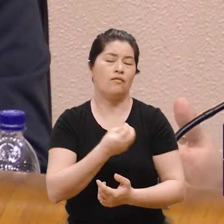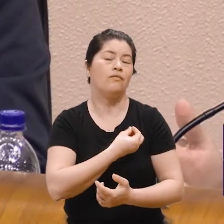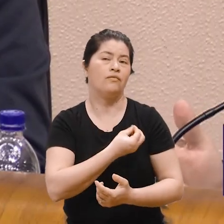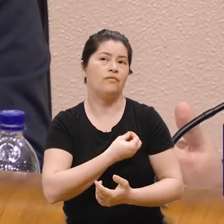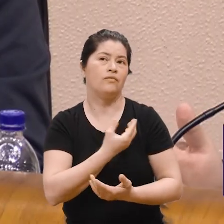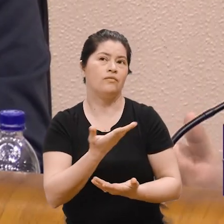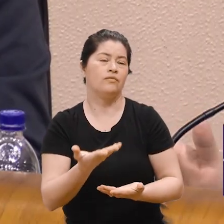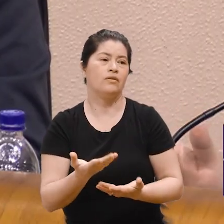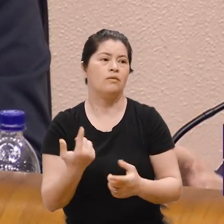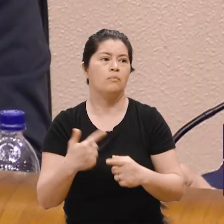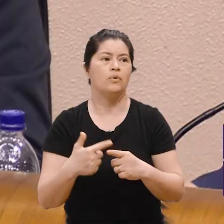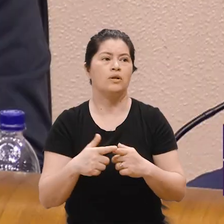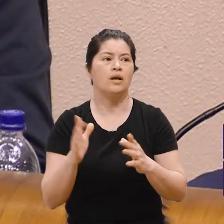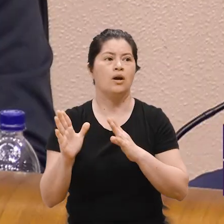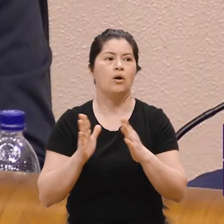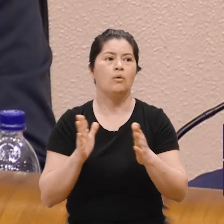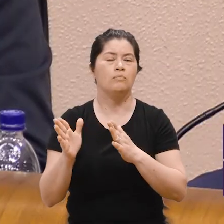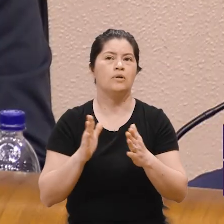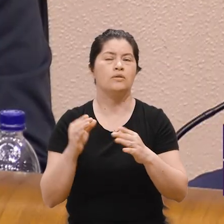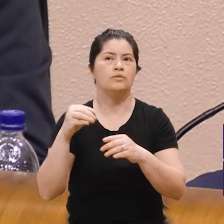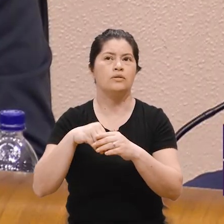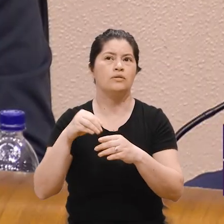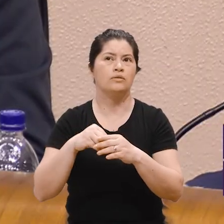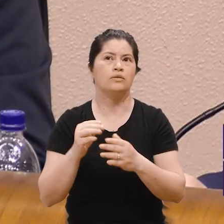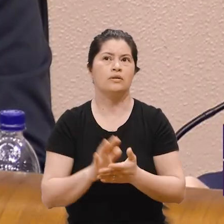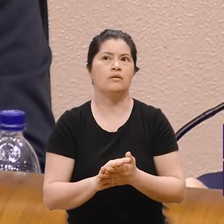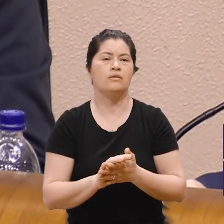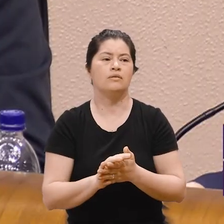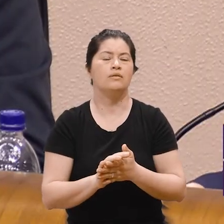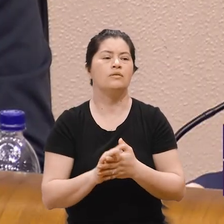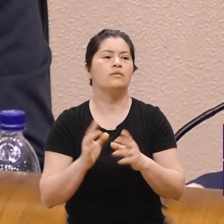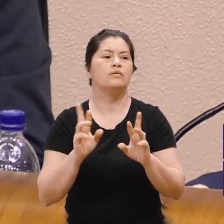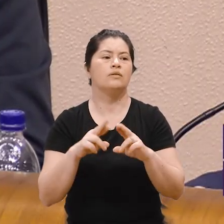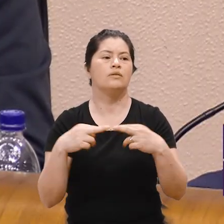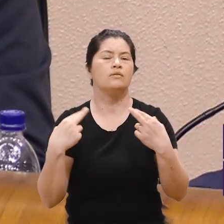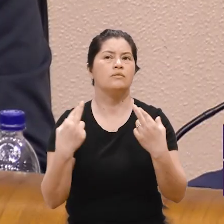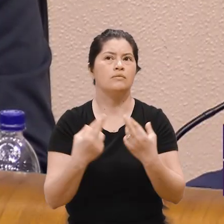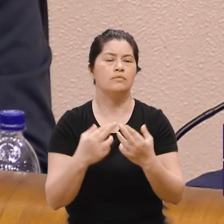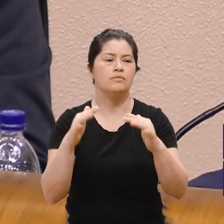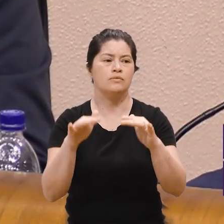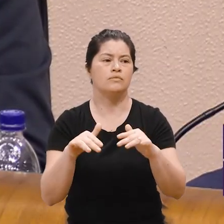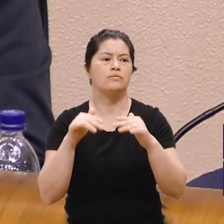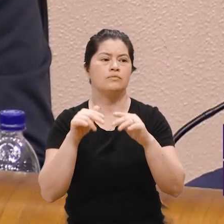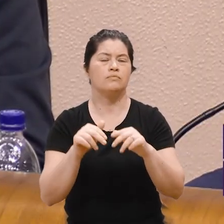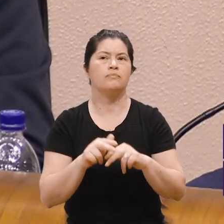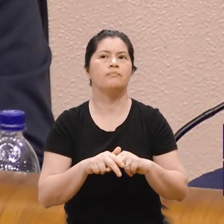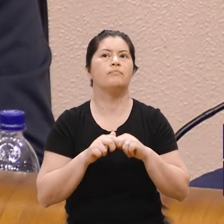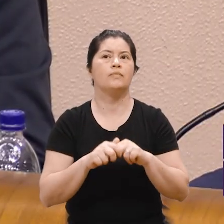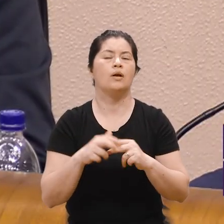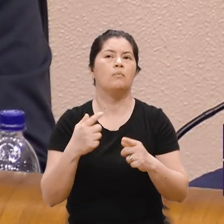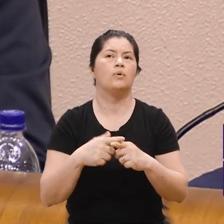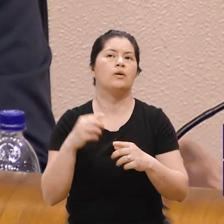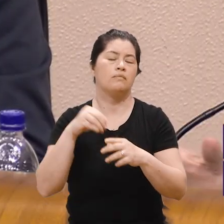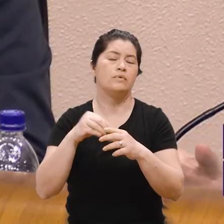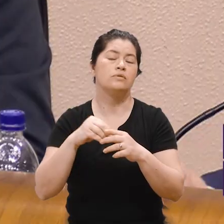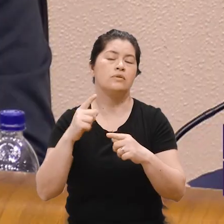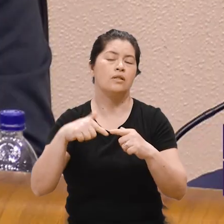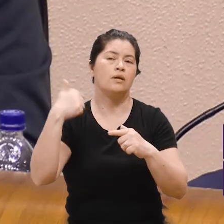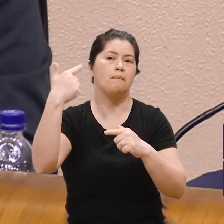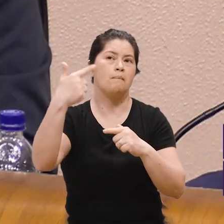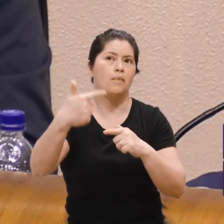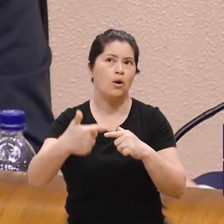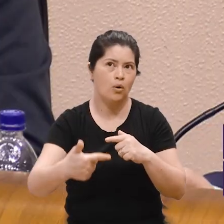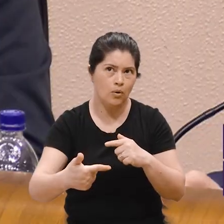como que a gente também não está transmitindo as sessões ordinárias em razão do período eleitoral, mas em momento posterior,